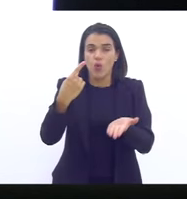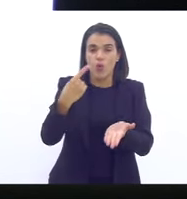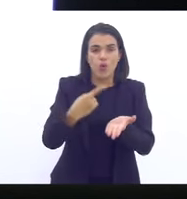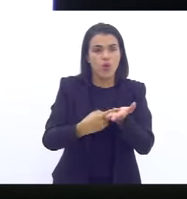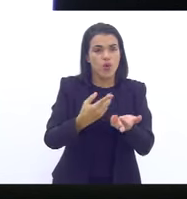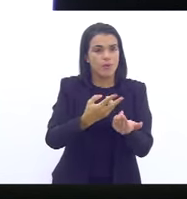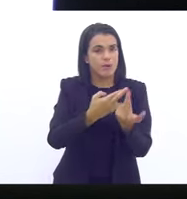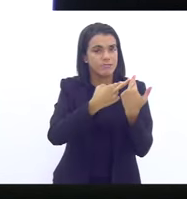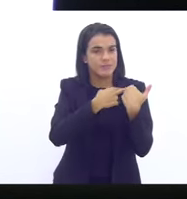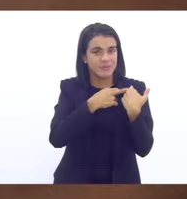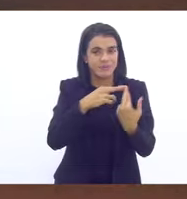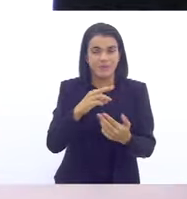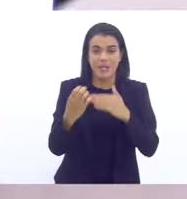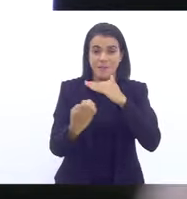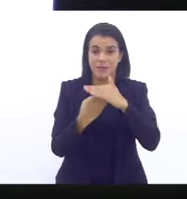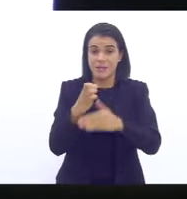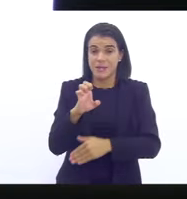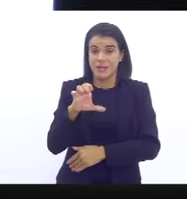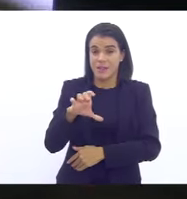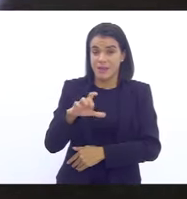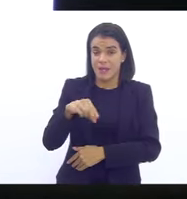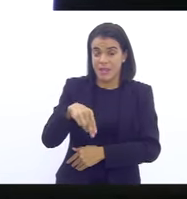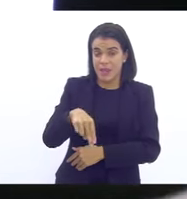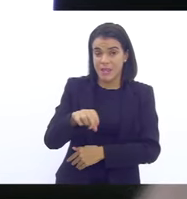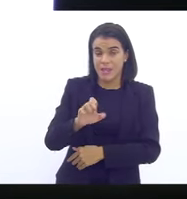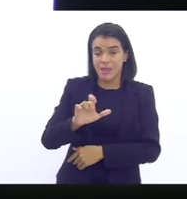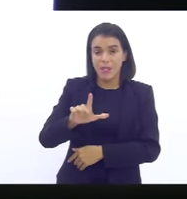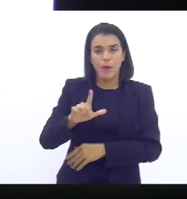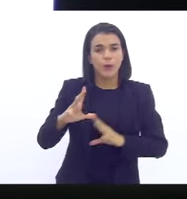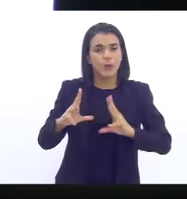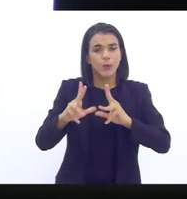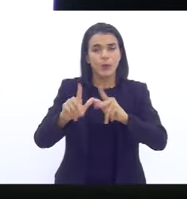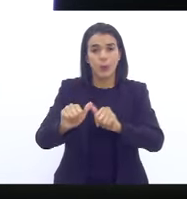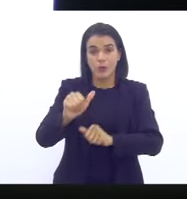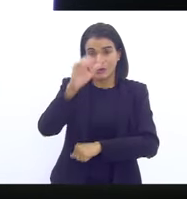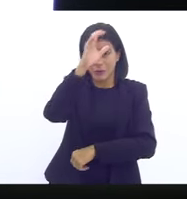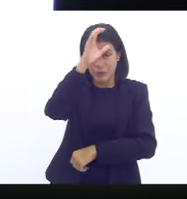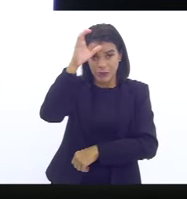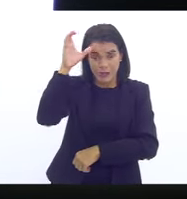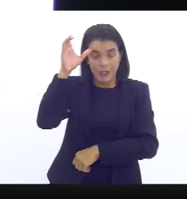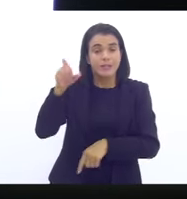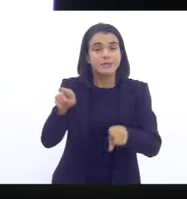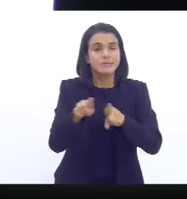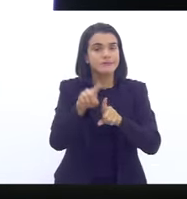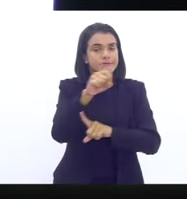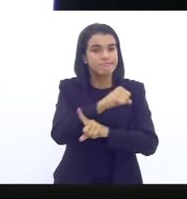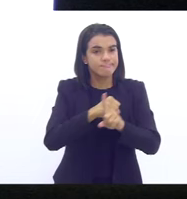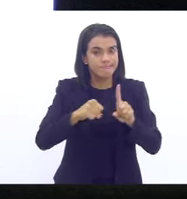da Enel com essa concessão e com todos os clientes e com toda a sociedade.